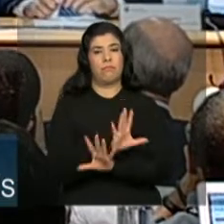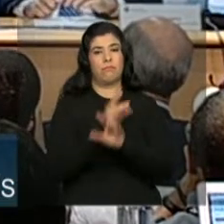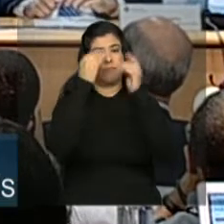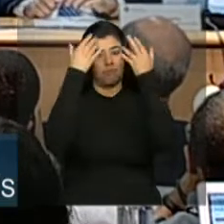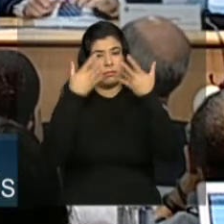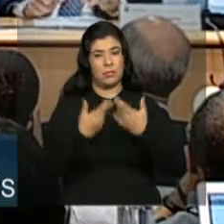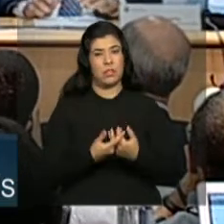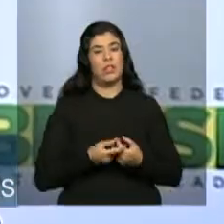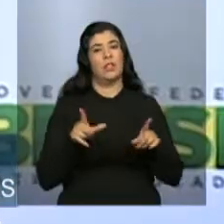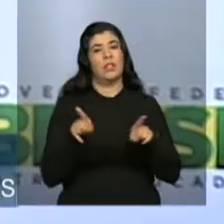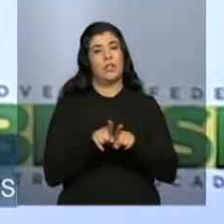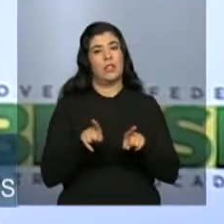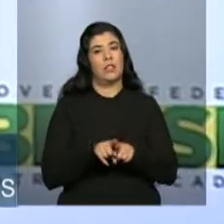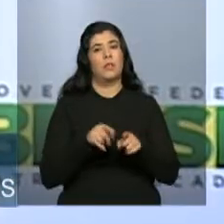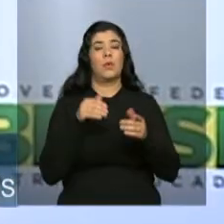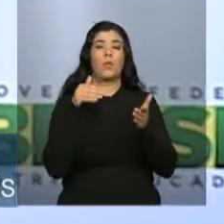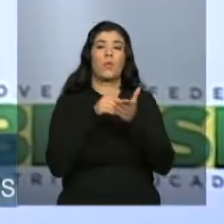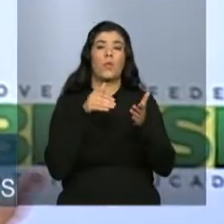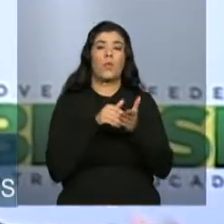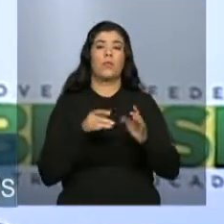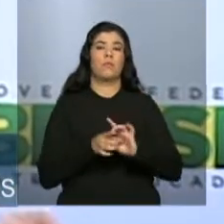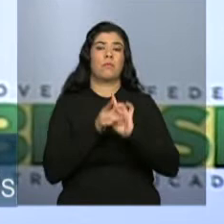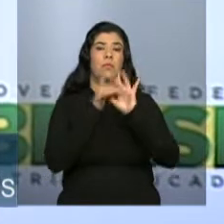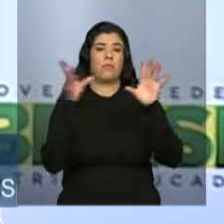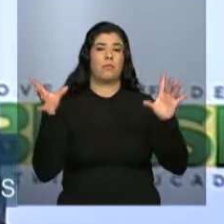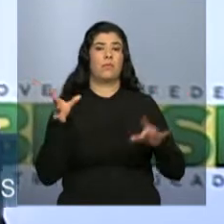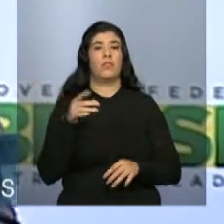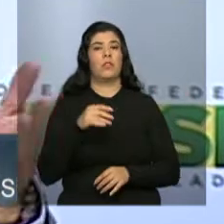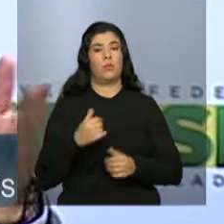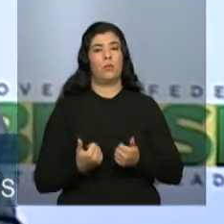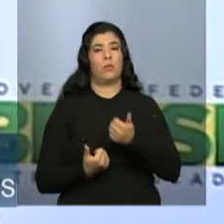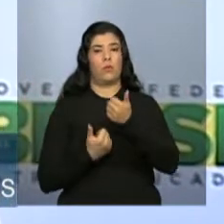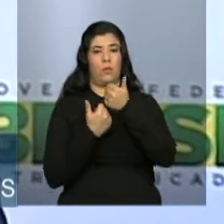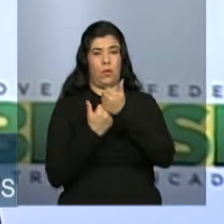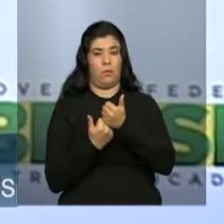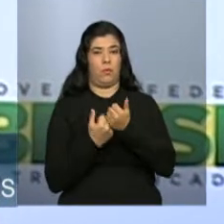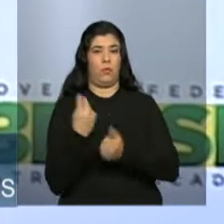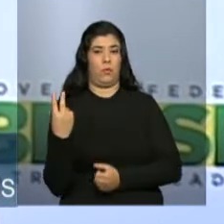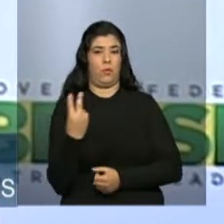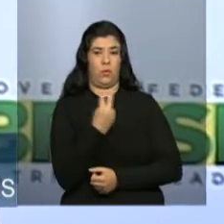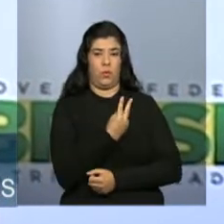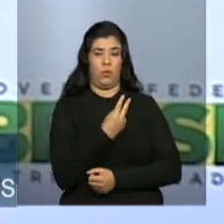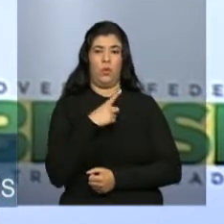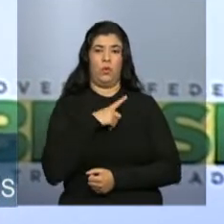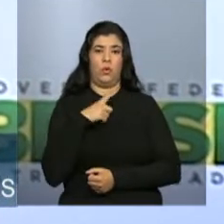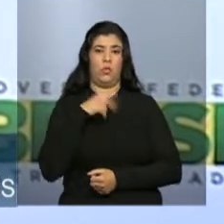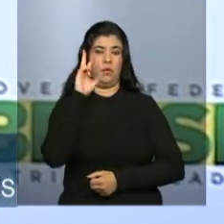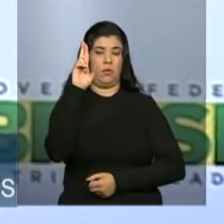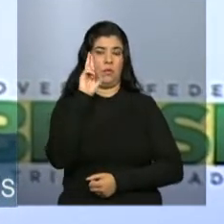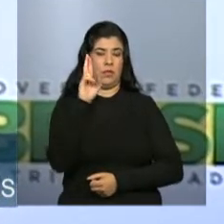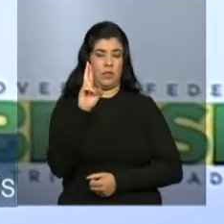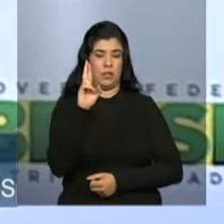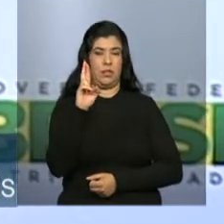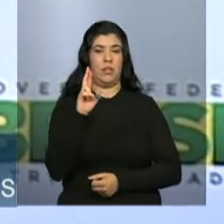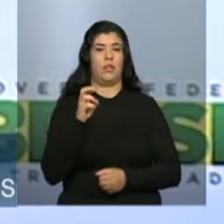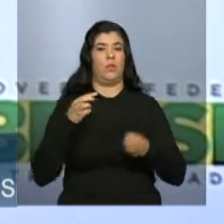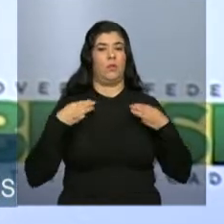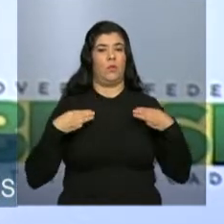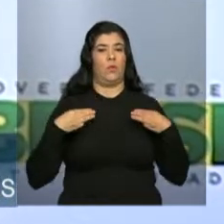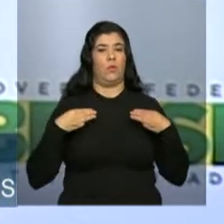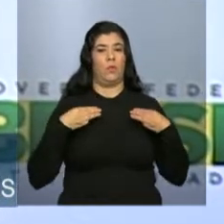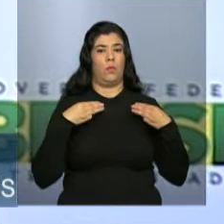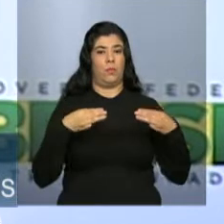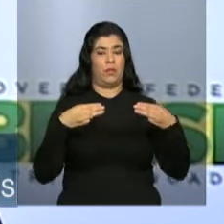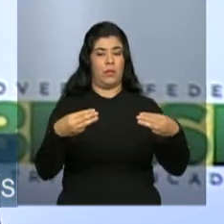disposição é para poder esclarecer com apoio do Jaime qual foi do já nosso apoio dos demais representantes dos nossos